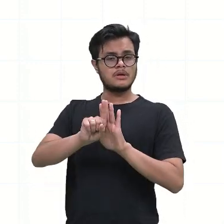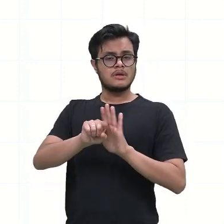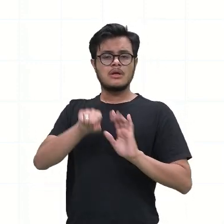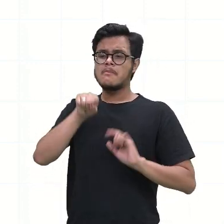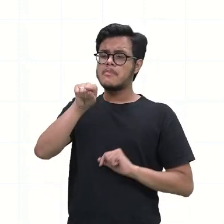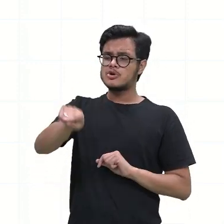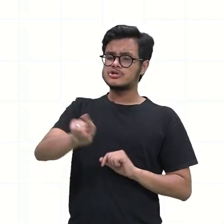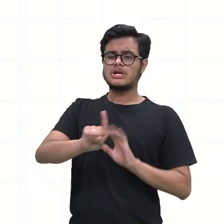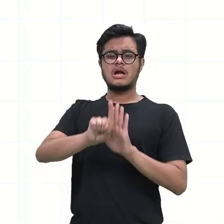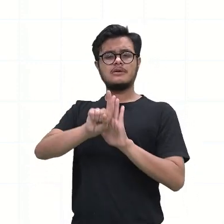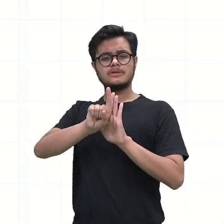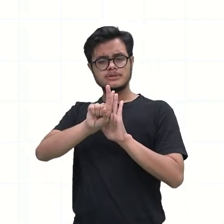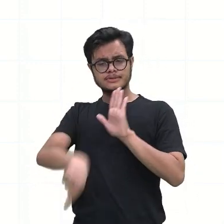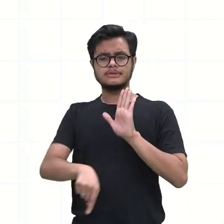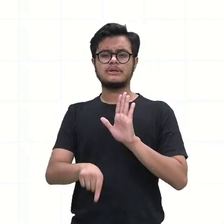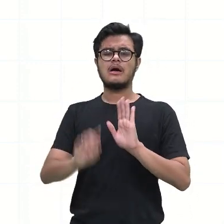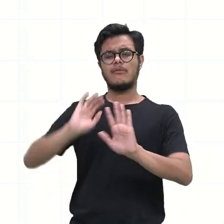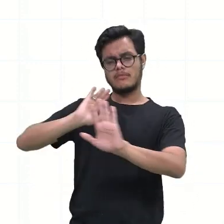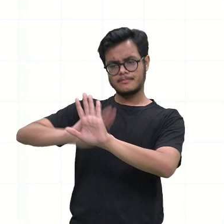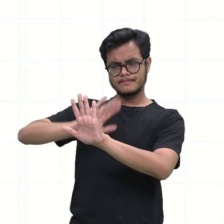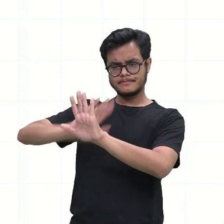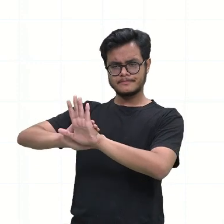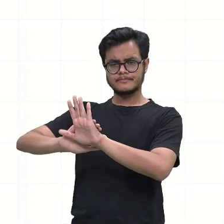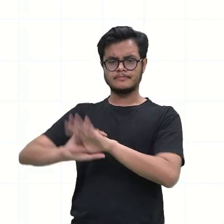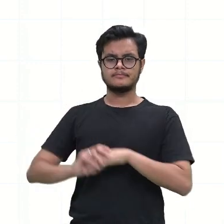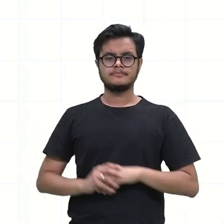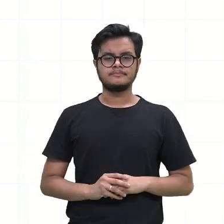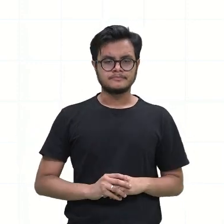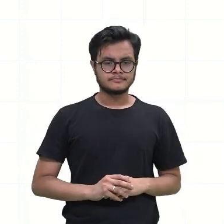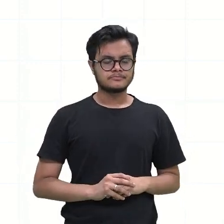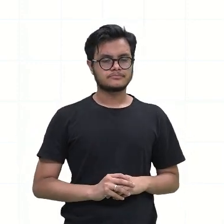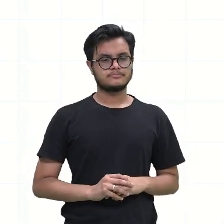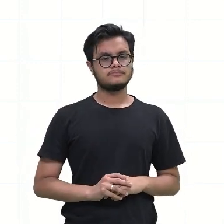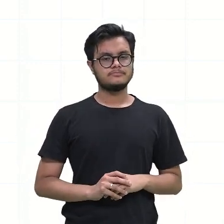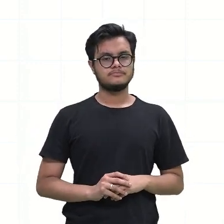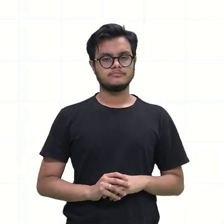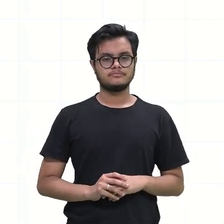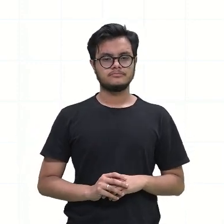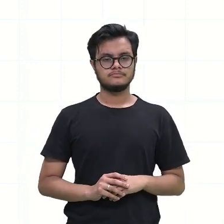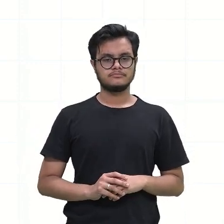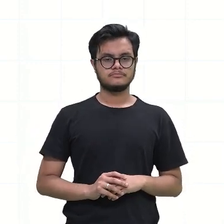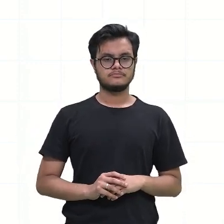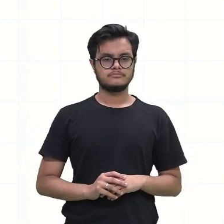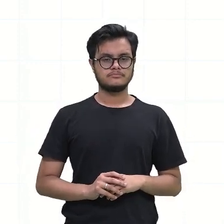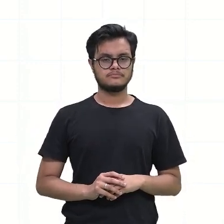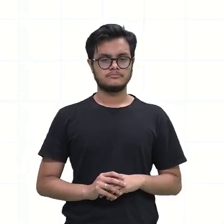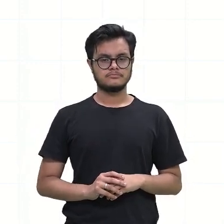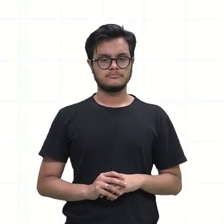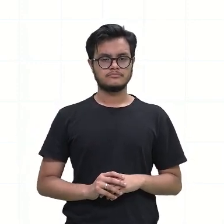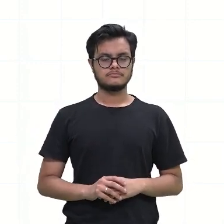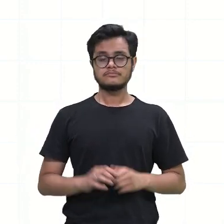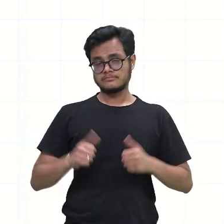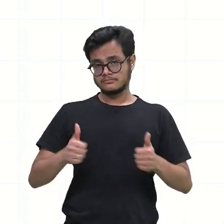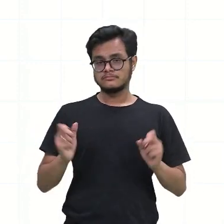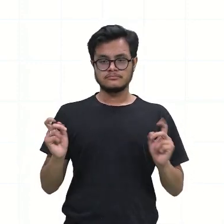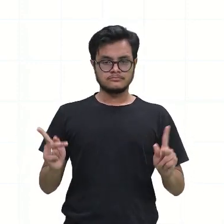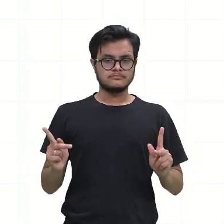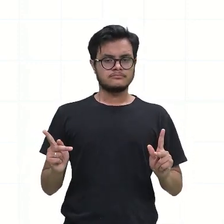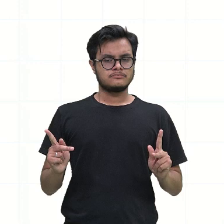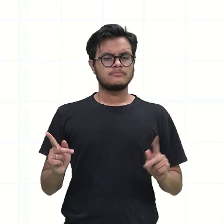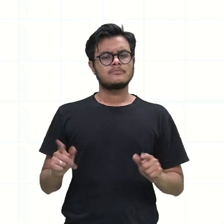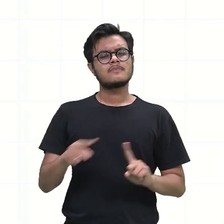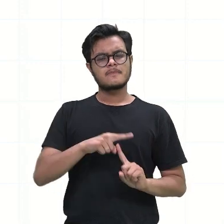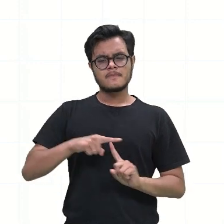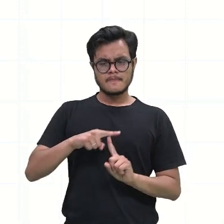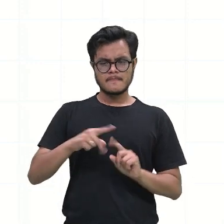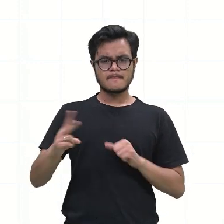Outro modo que ele vai modificar é no indicativo, no subjuntivo e no imperativo. Modos do verbo. Daqui a